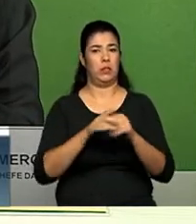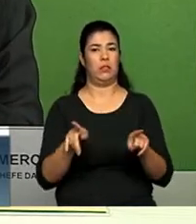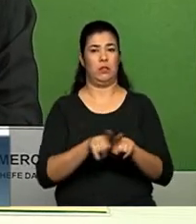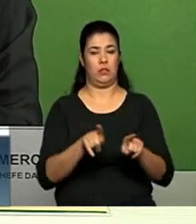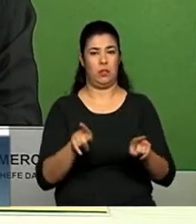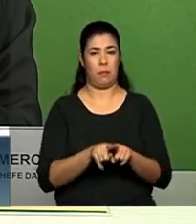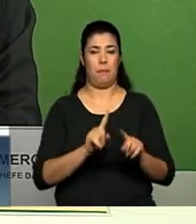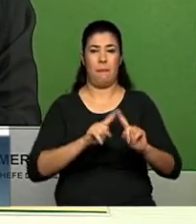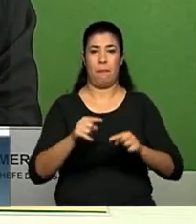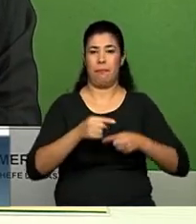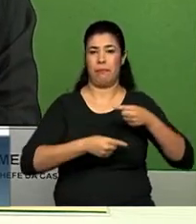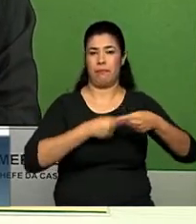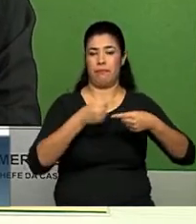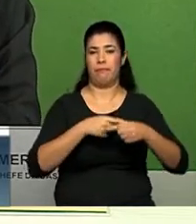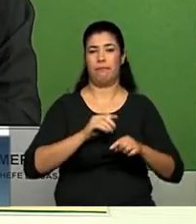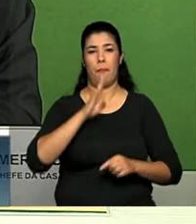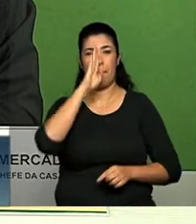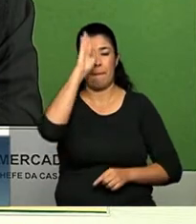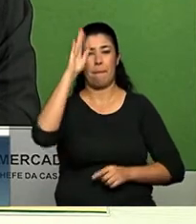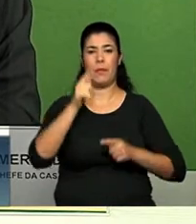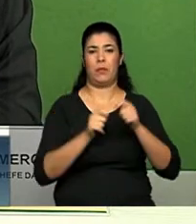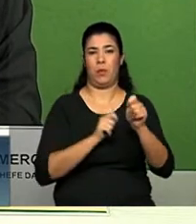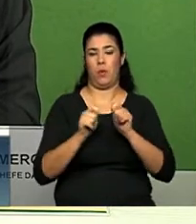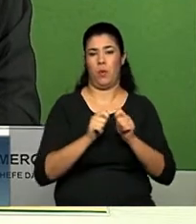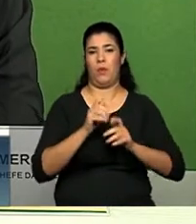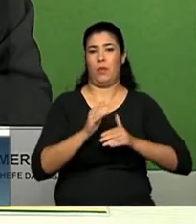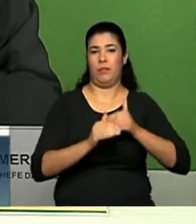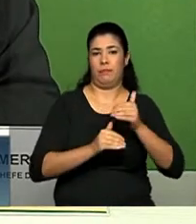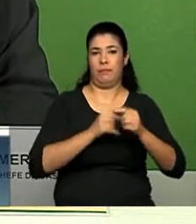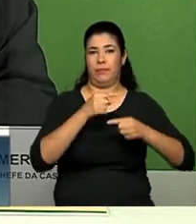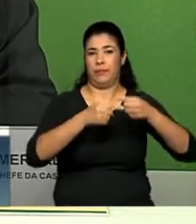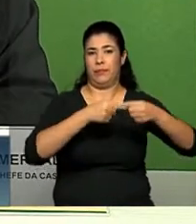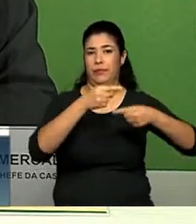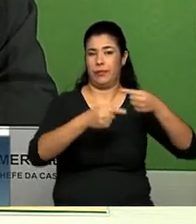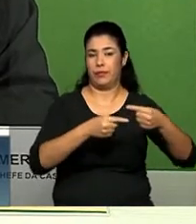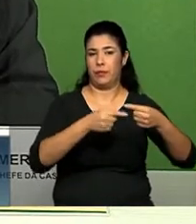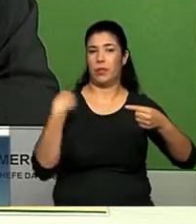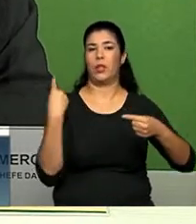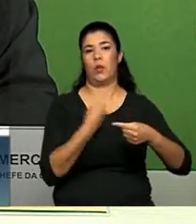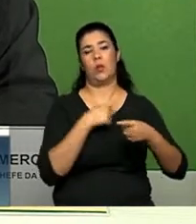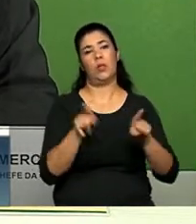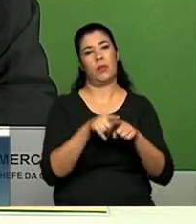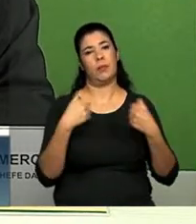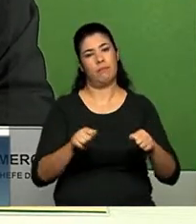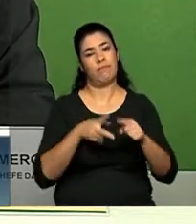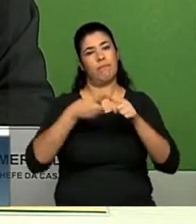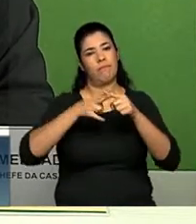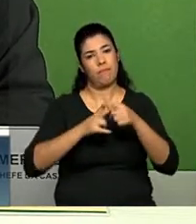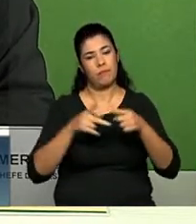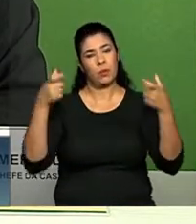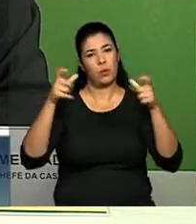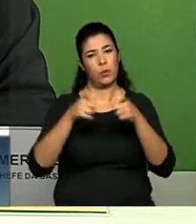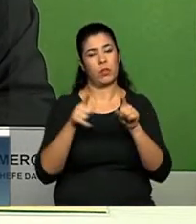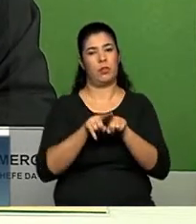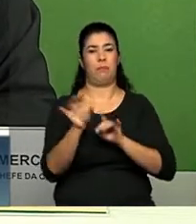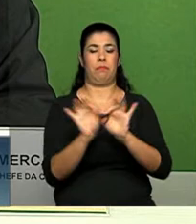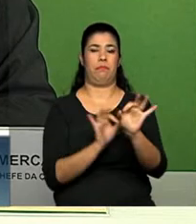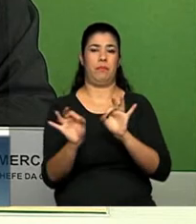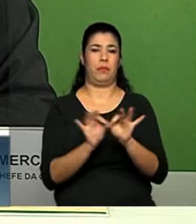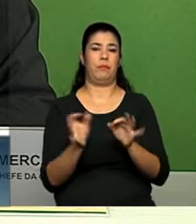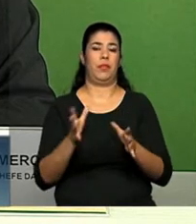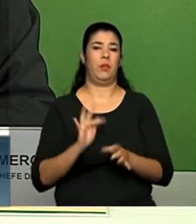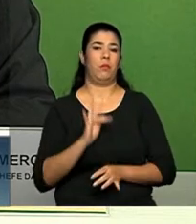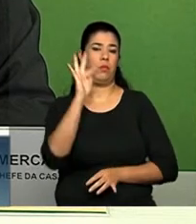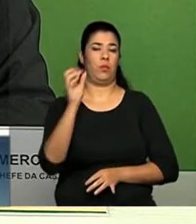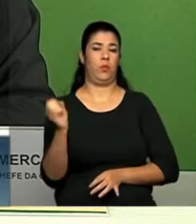anticíclica, mas as principais economias do mundo estão saindo da política anticíclica. Nós precisamos fazer o ajuste e nos prepararmos para esse